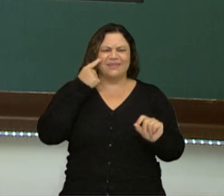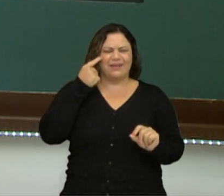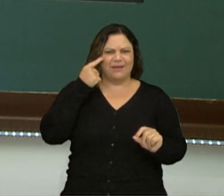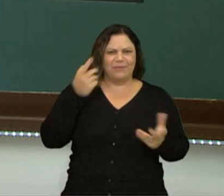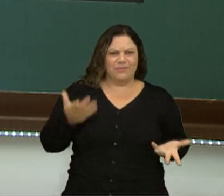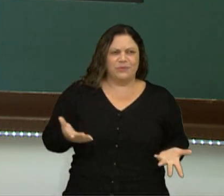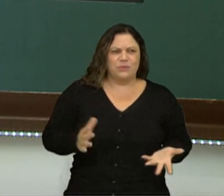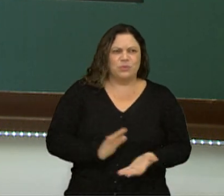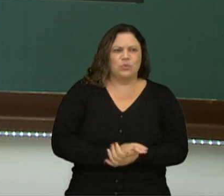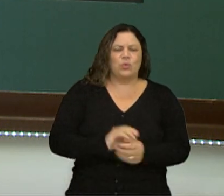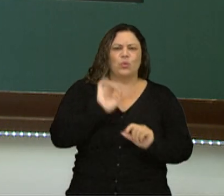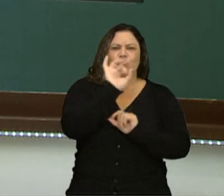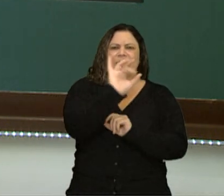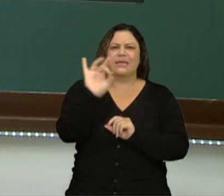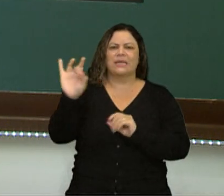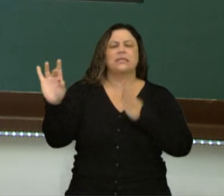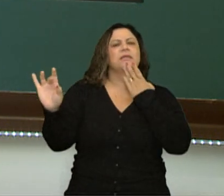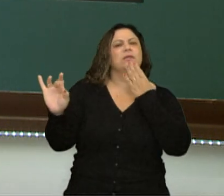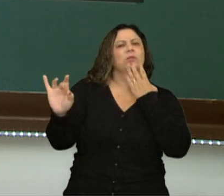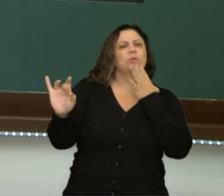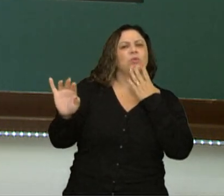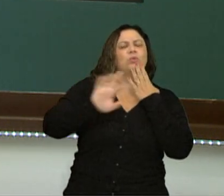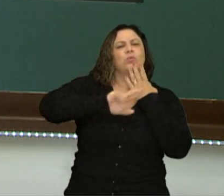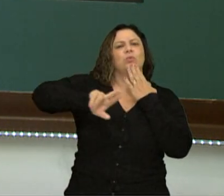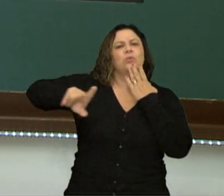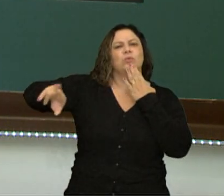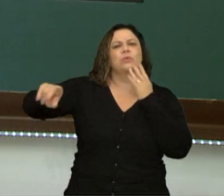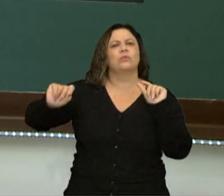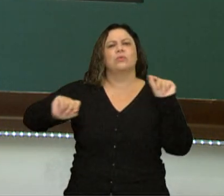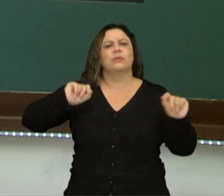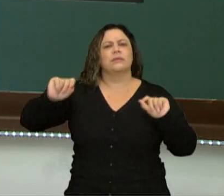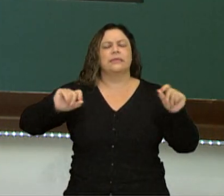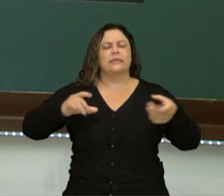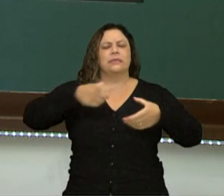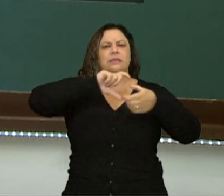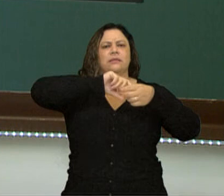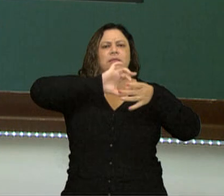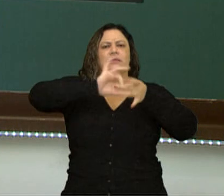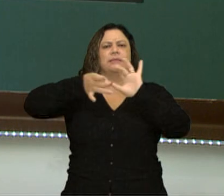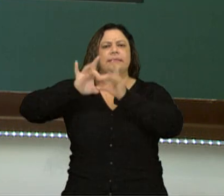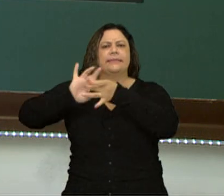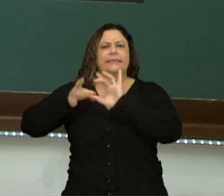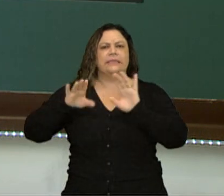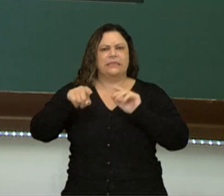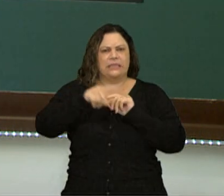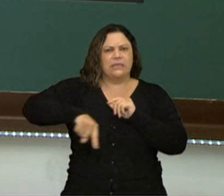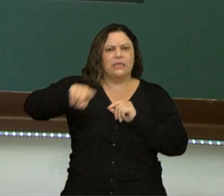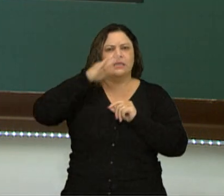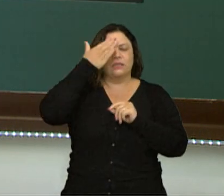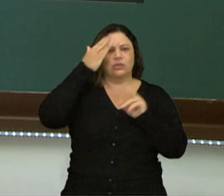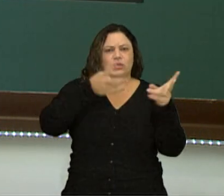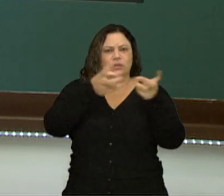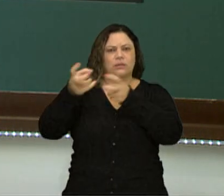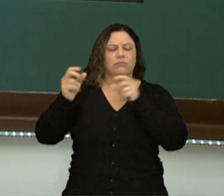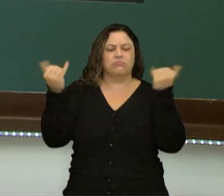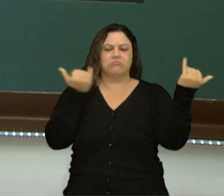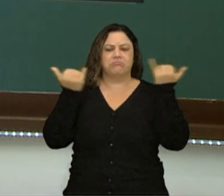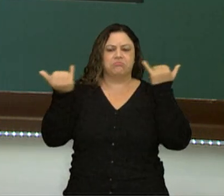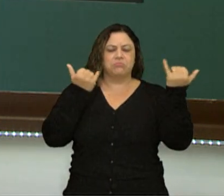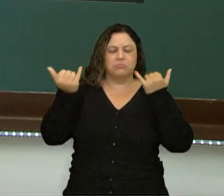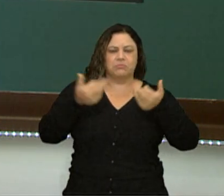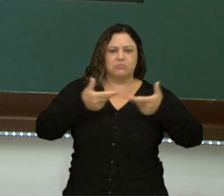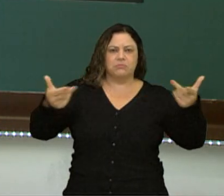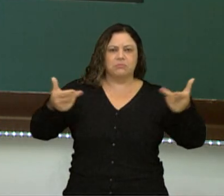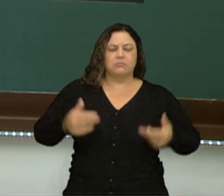pensar? O que é cada cor dessa? O que são esses arcos? Já parou? Ele está informando alguma coisa para nós. Eu vou